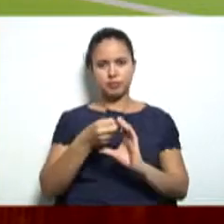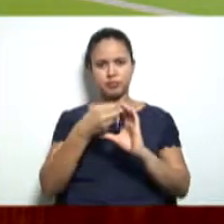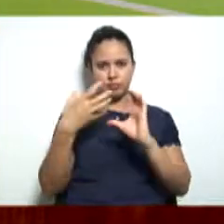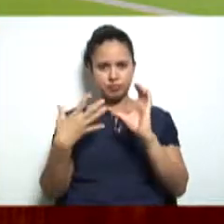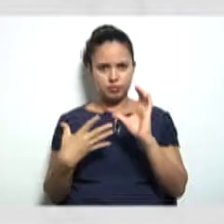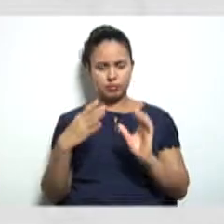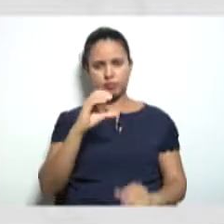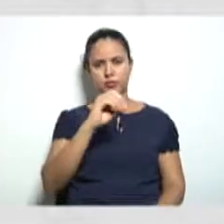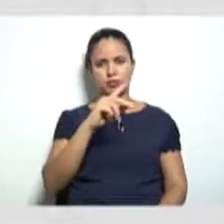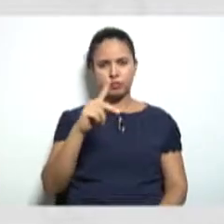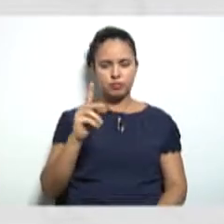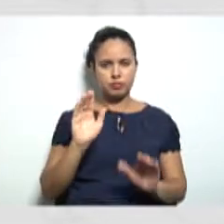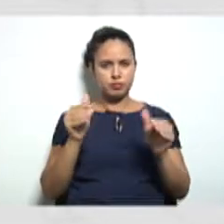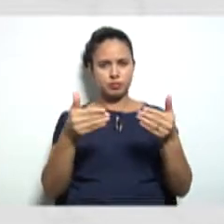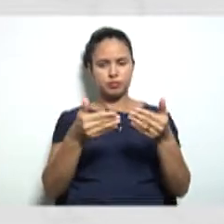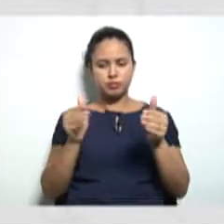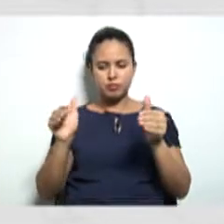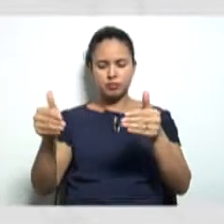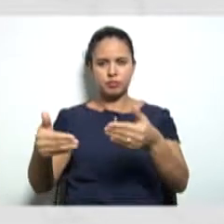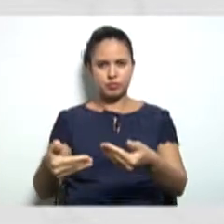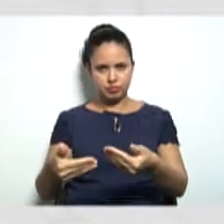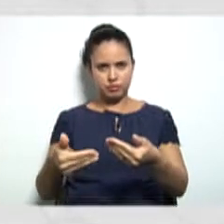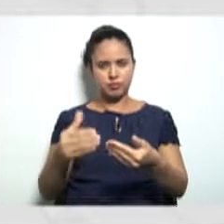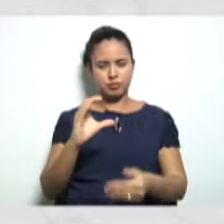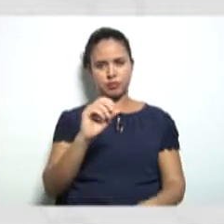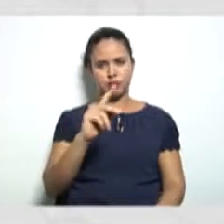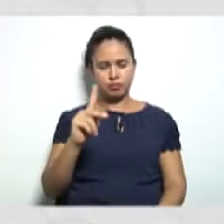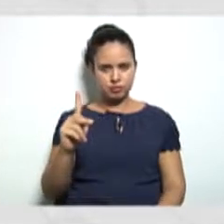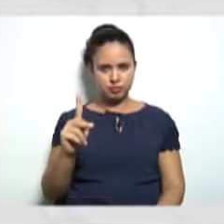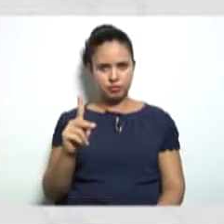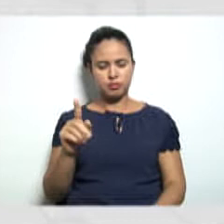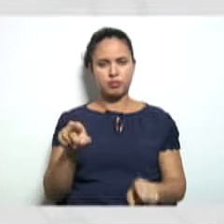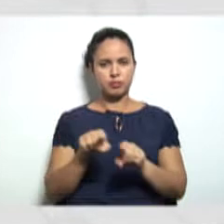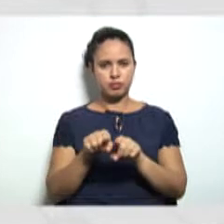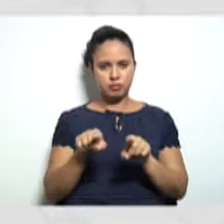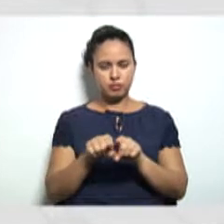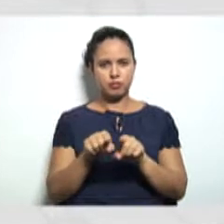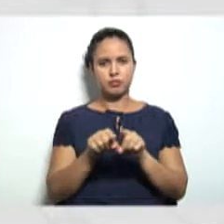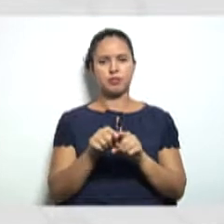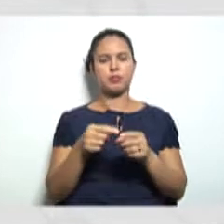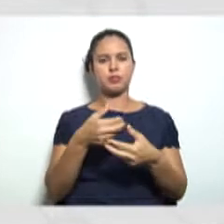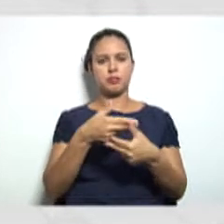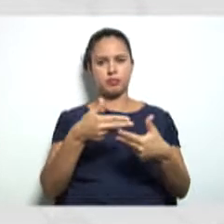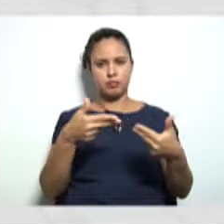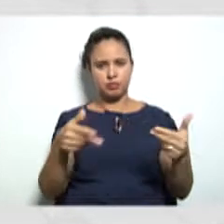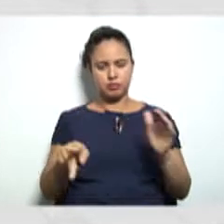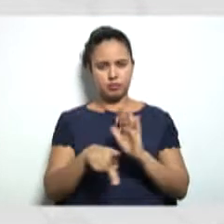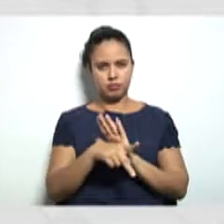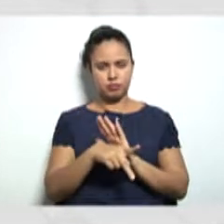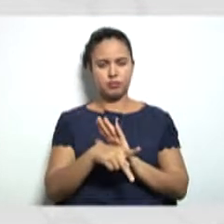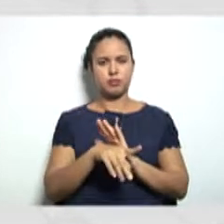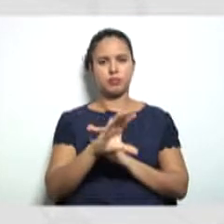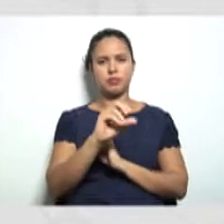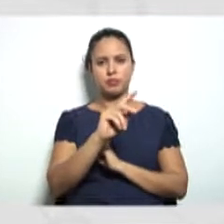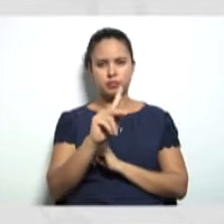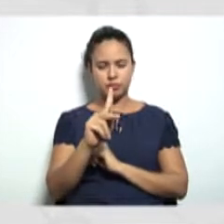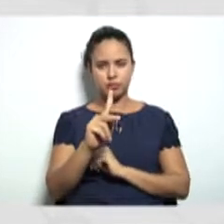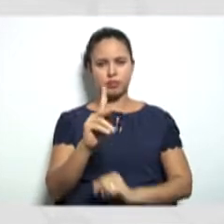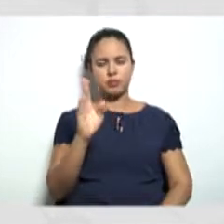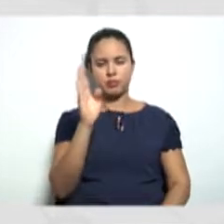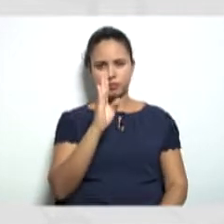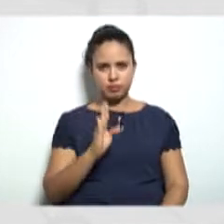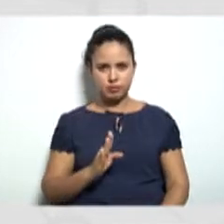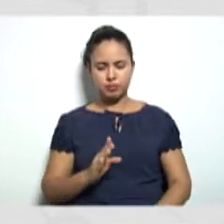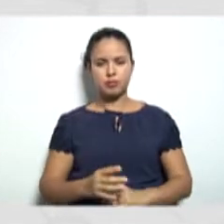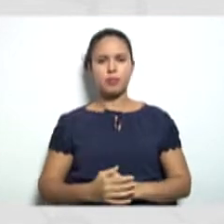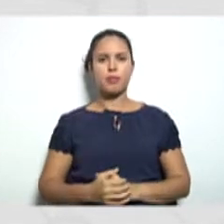cooperativismo, especificidades do cooperativismo e participações relativas do cooperativismo brasileiro.